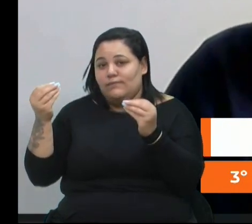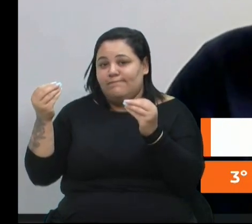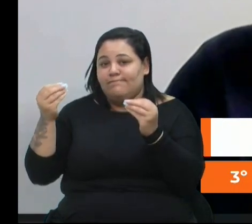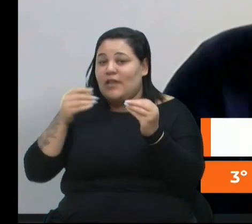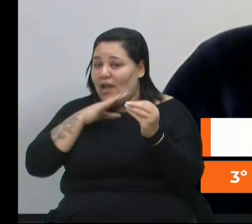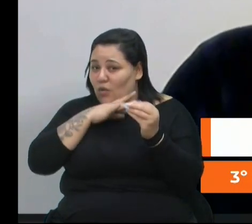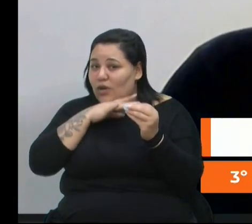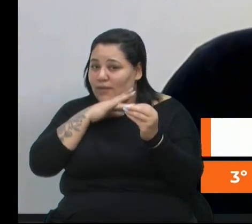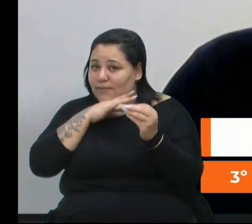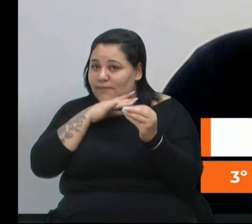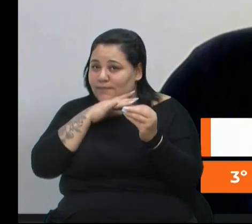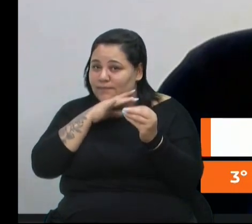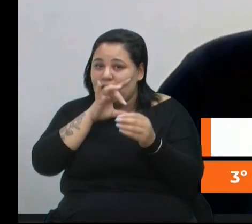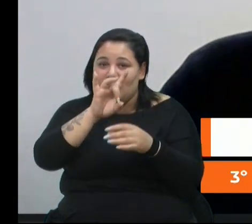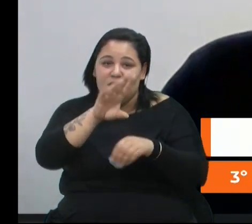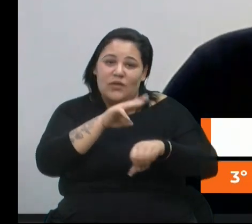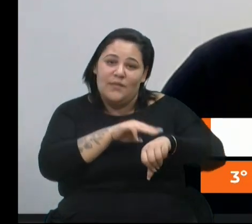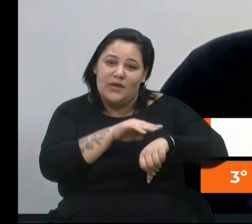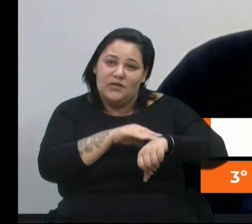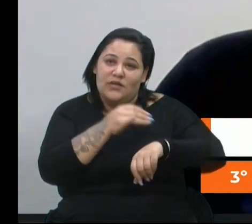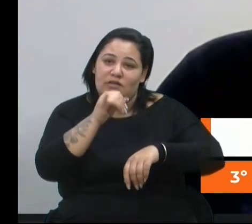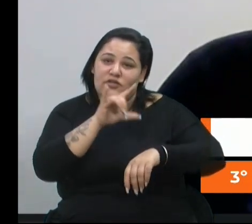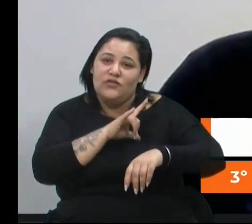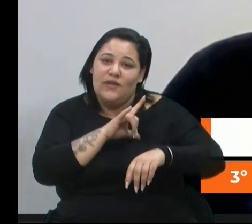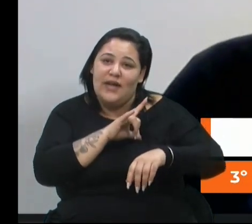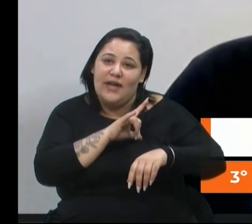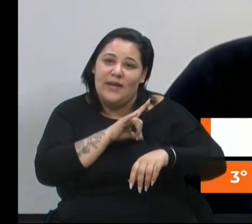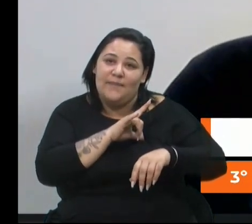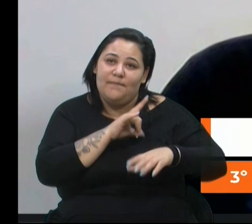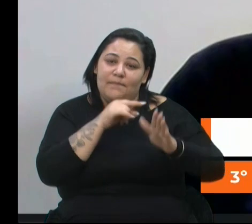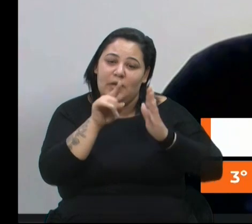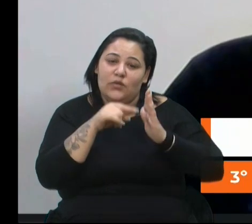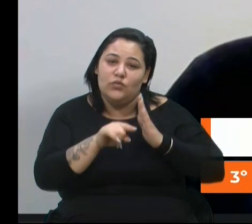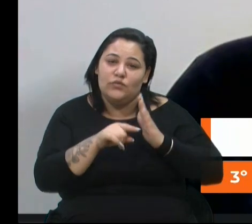Seria isso, Marisol. Se tiver perguntas ou fala.